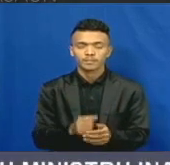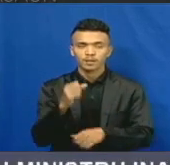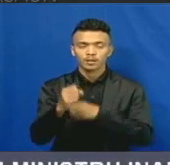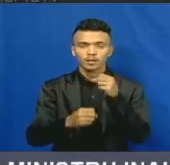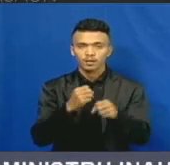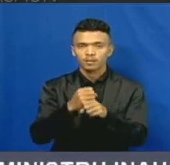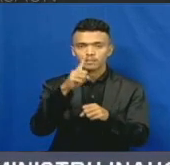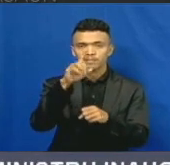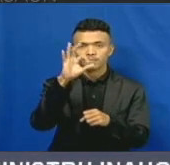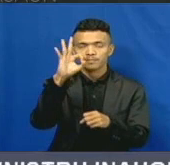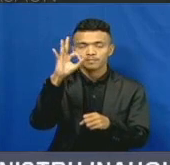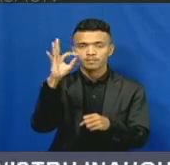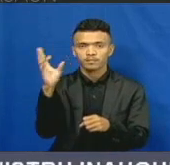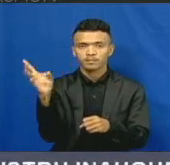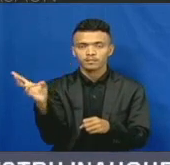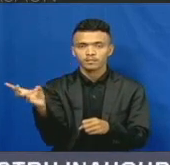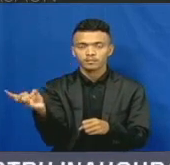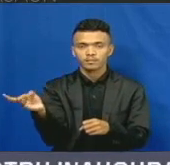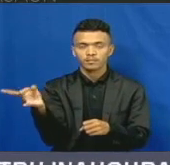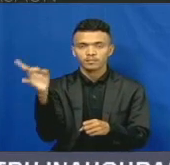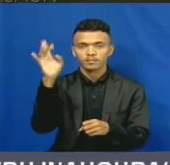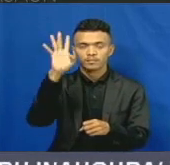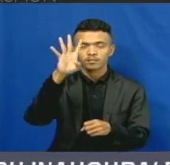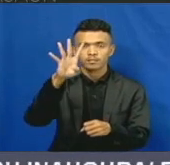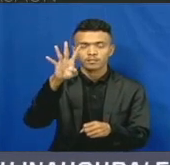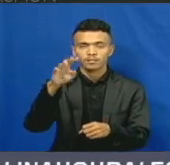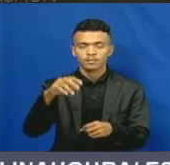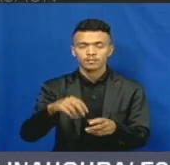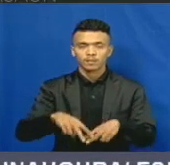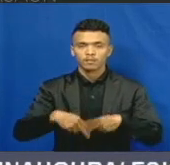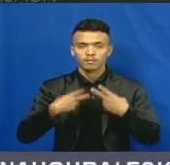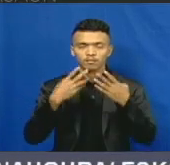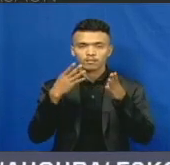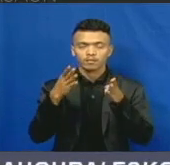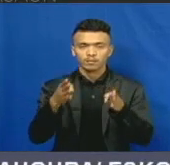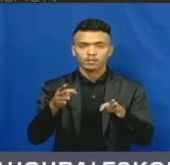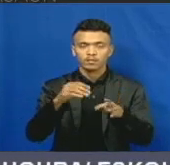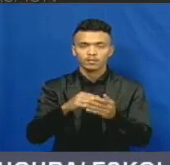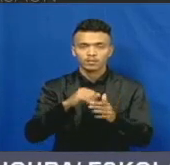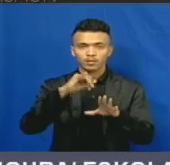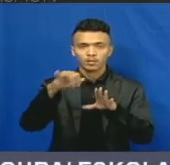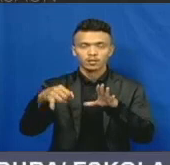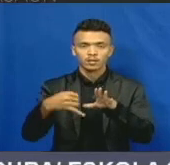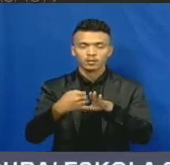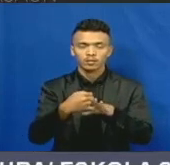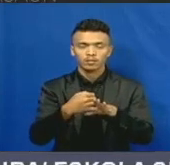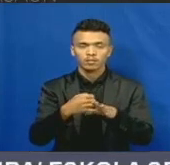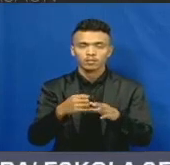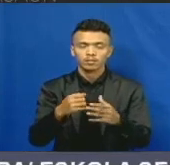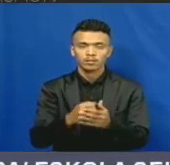Iatina reunida a tosia Walunolu Restingat, saudoso Monteiro Lona Fatim, halo